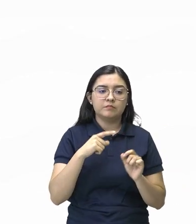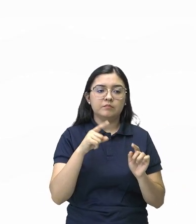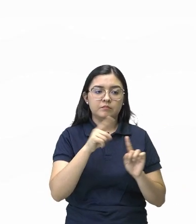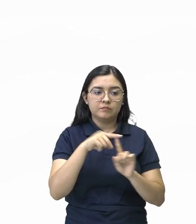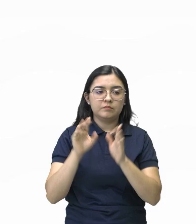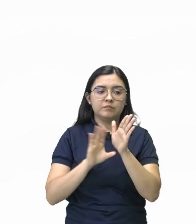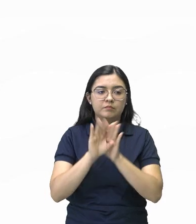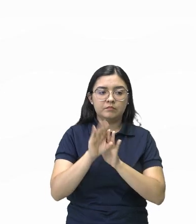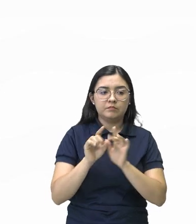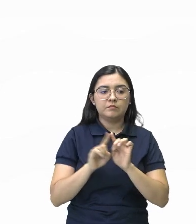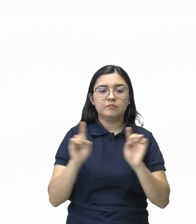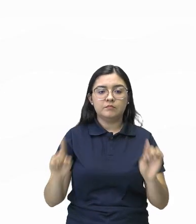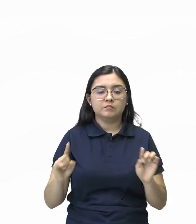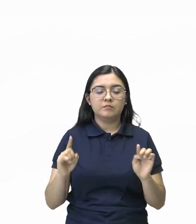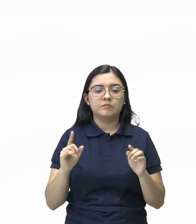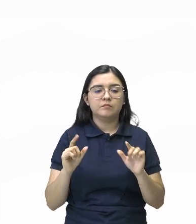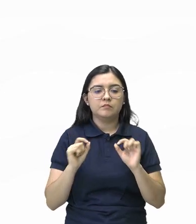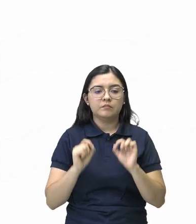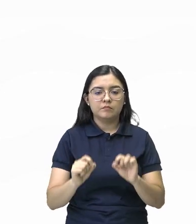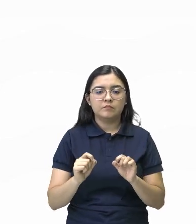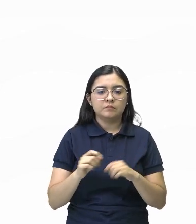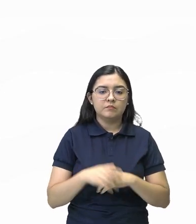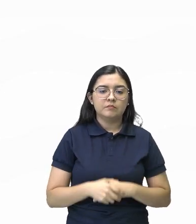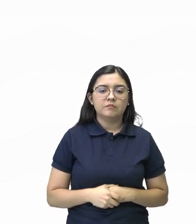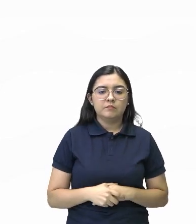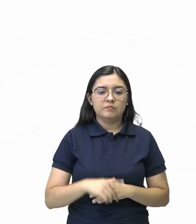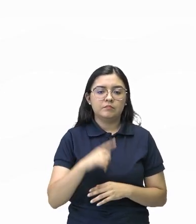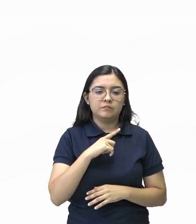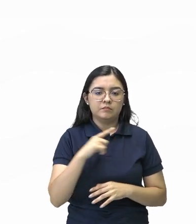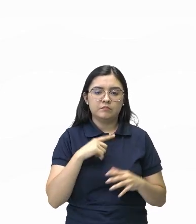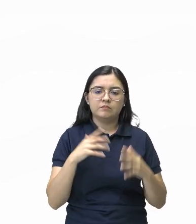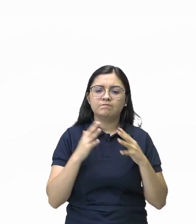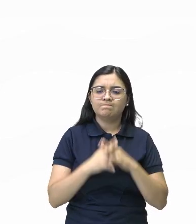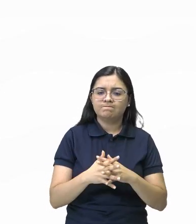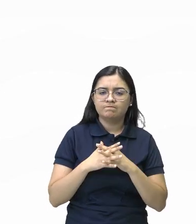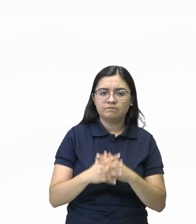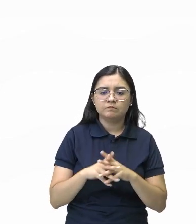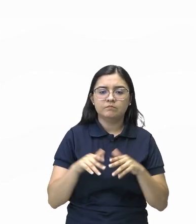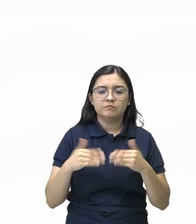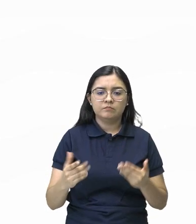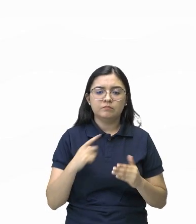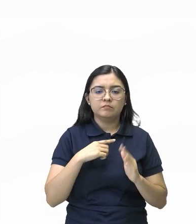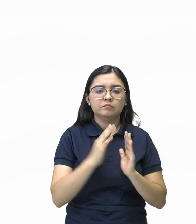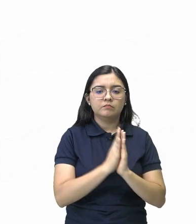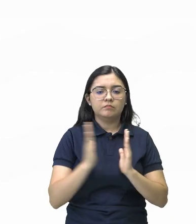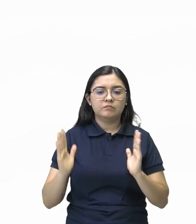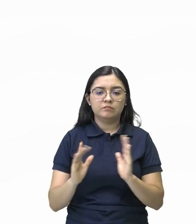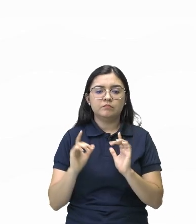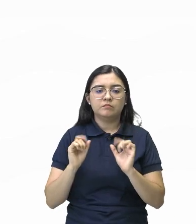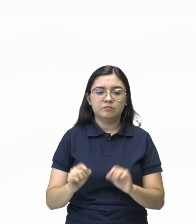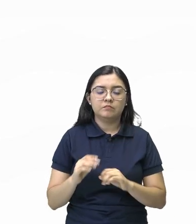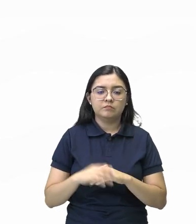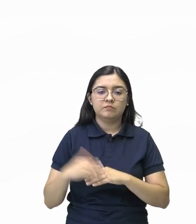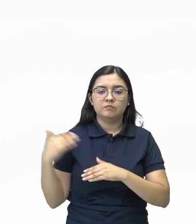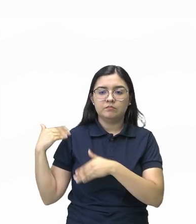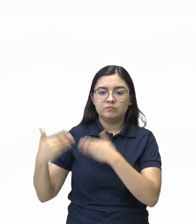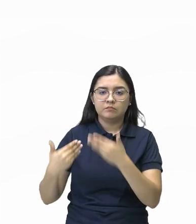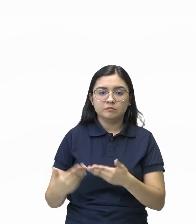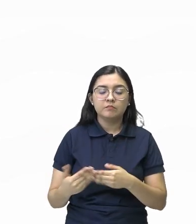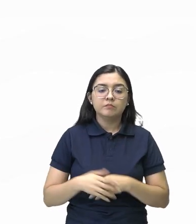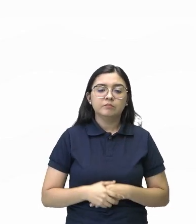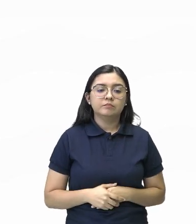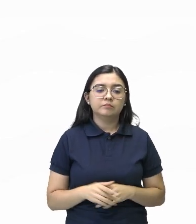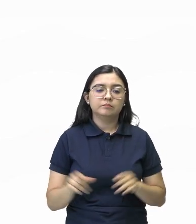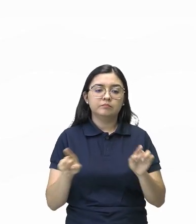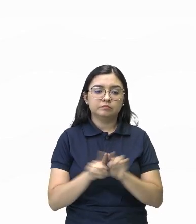espécies, mas embaralha a árvore da vida, né, que segue uma ordem aí de ascendentes para descendentes.